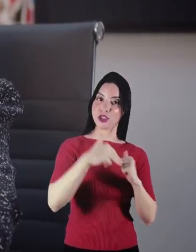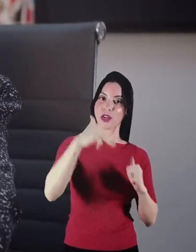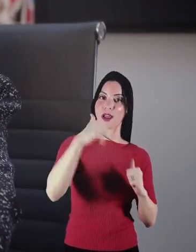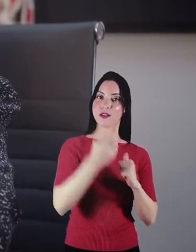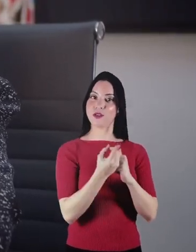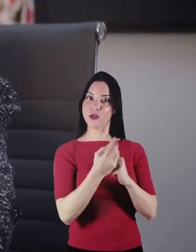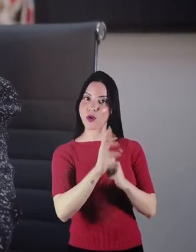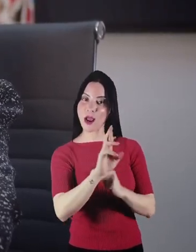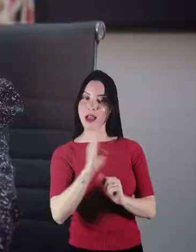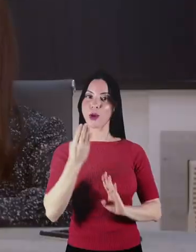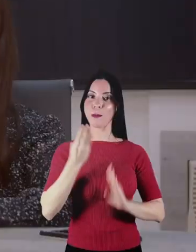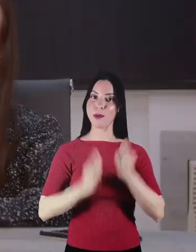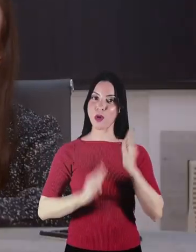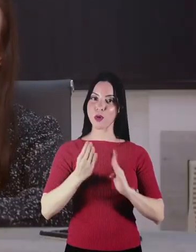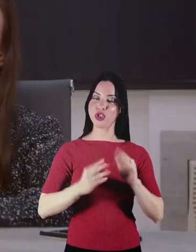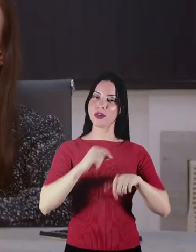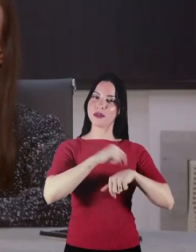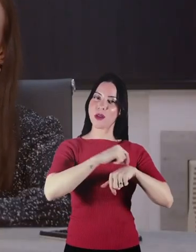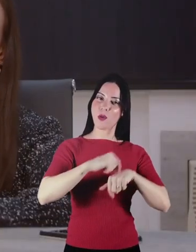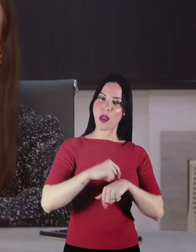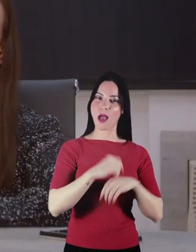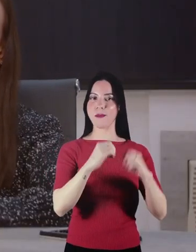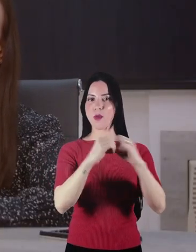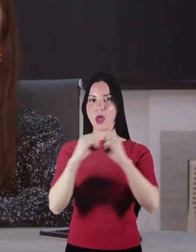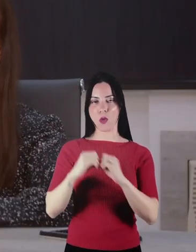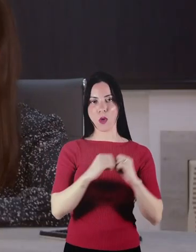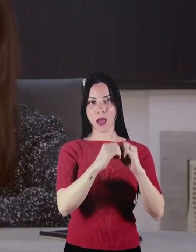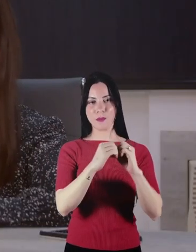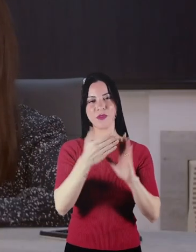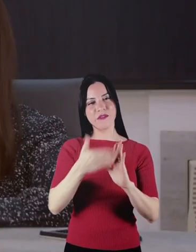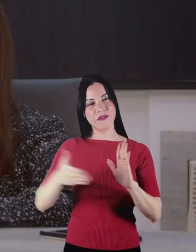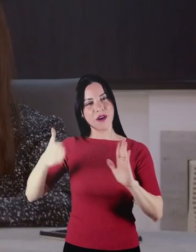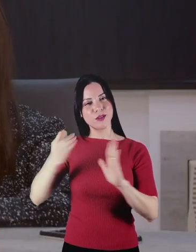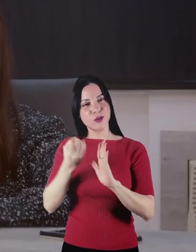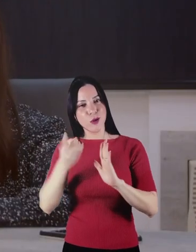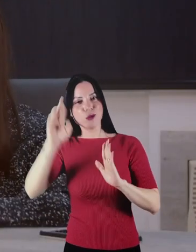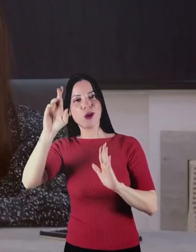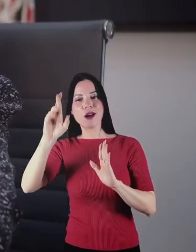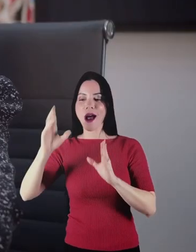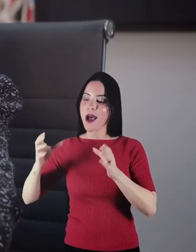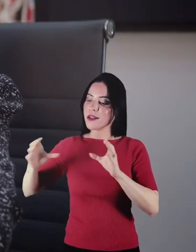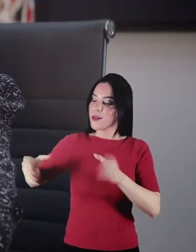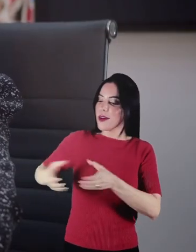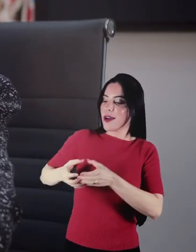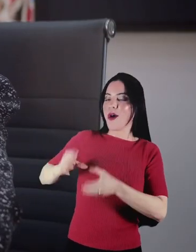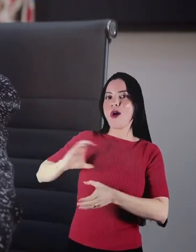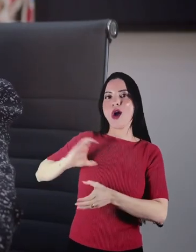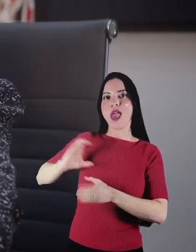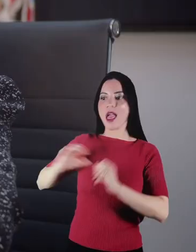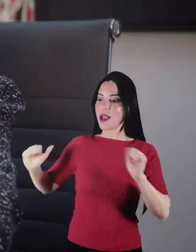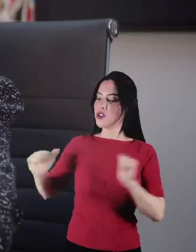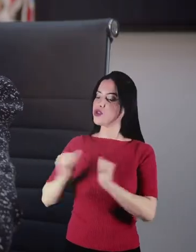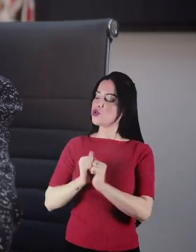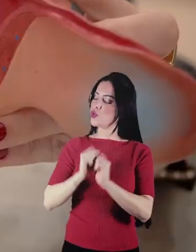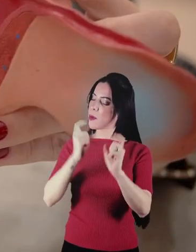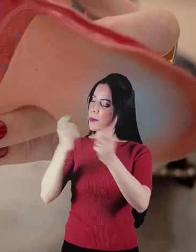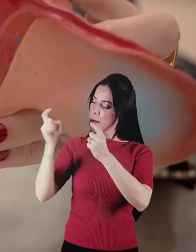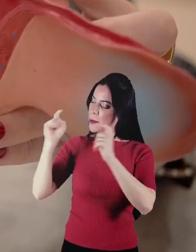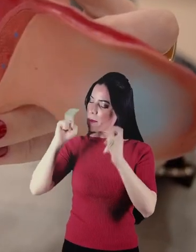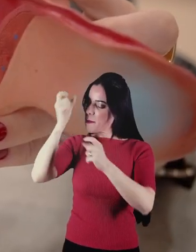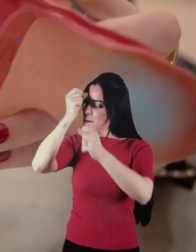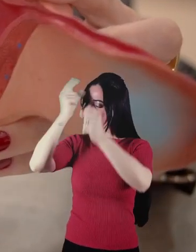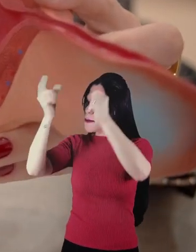e molecular. E durante o doutorado, surgiram ideias junto com colegas de testes que ainda não existiam.